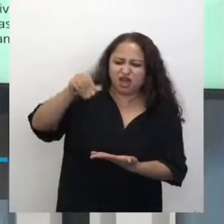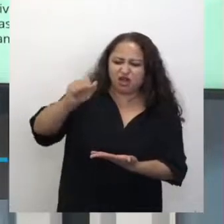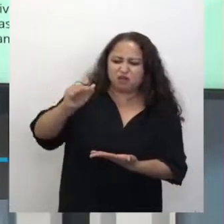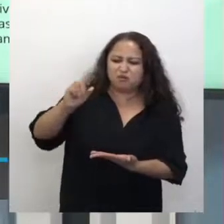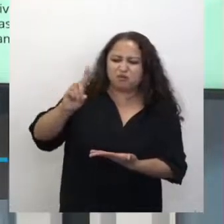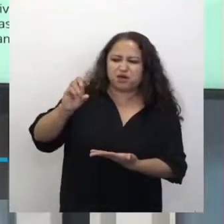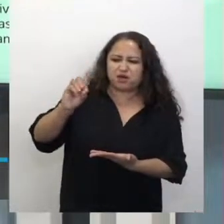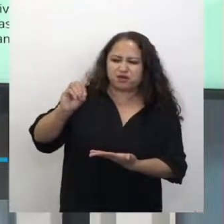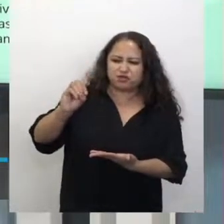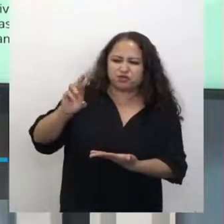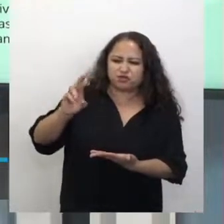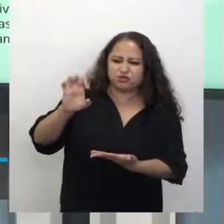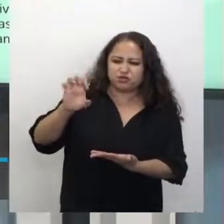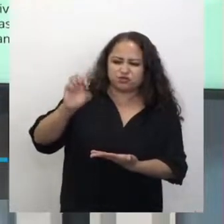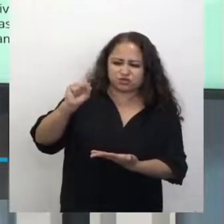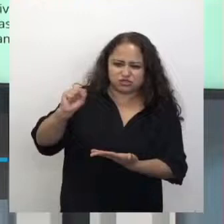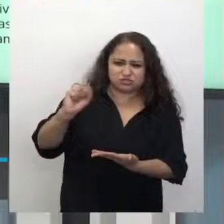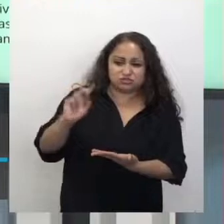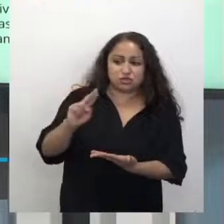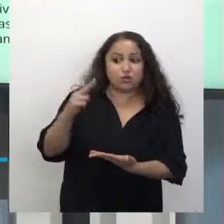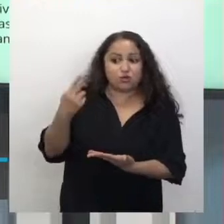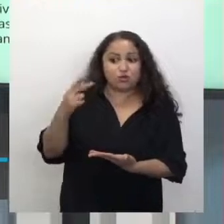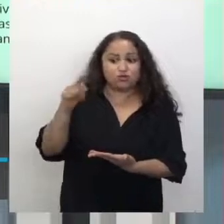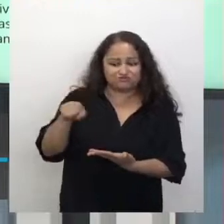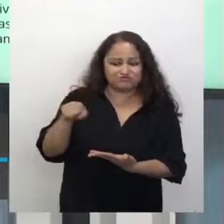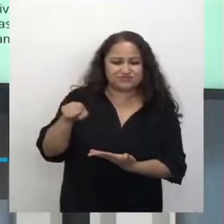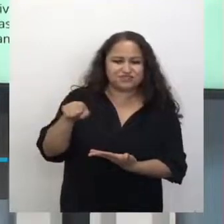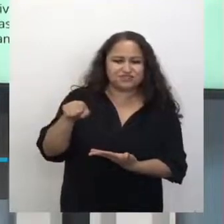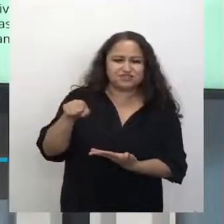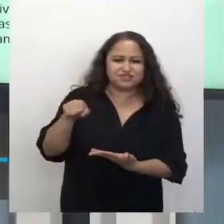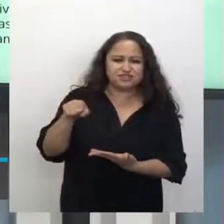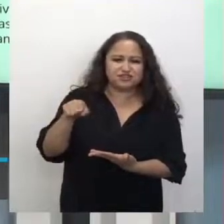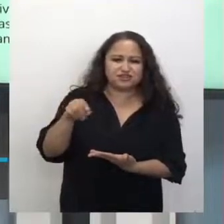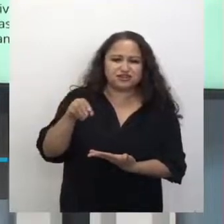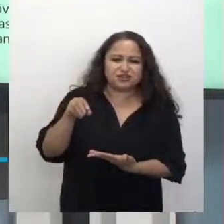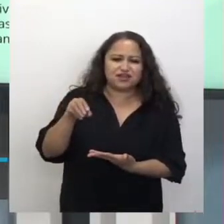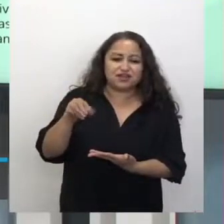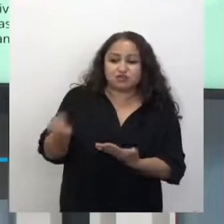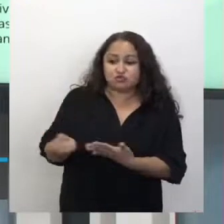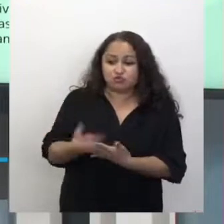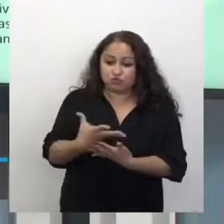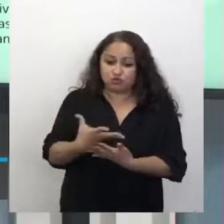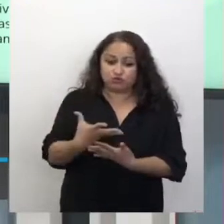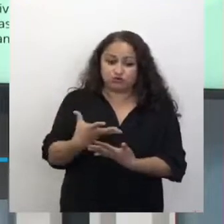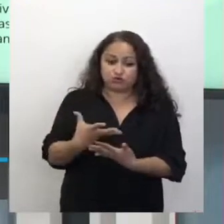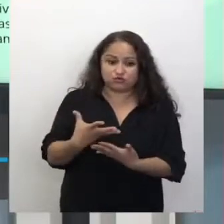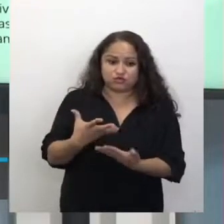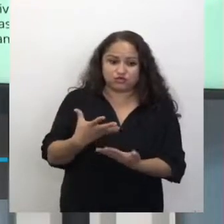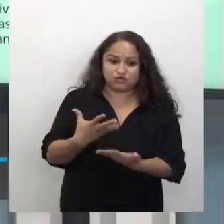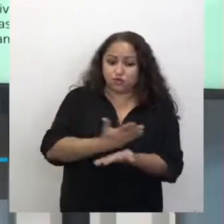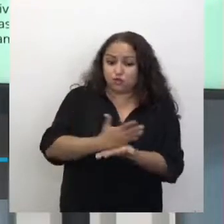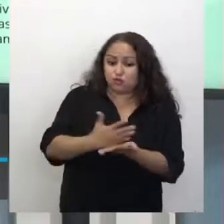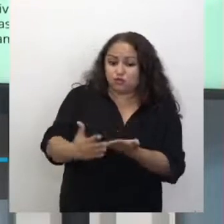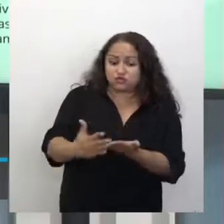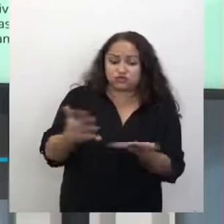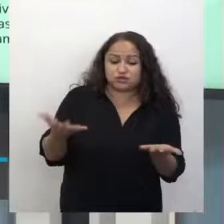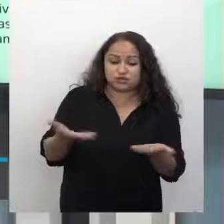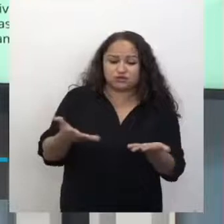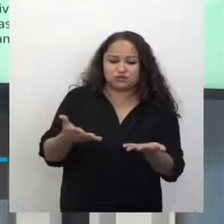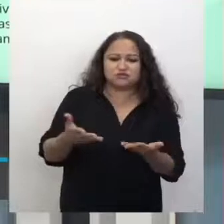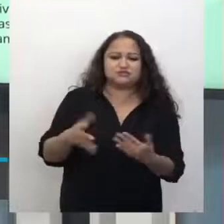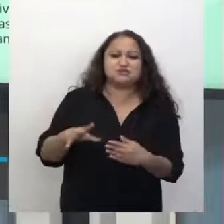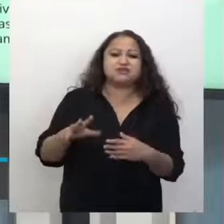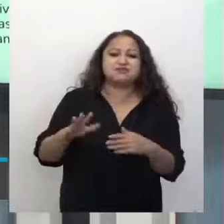parte de um festival grande, começam a ser chamados para fazer parte de outros festivais, e assim a gente vai conhecendo novos talentos.